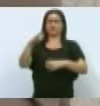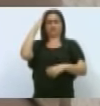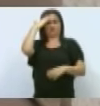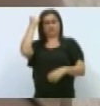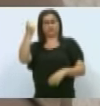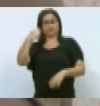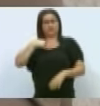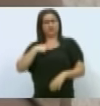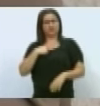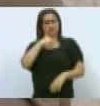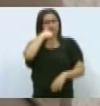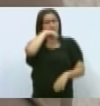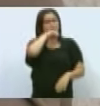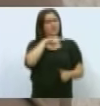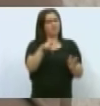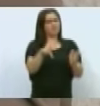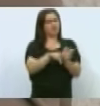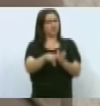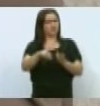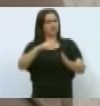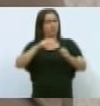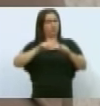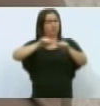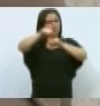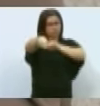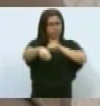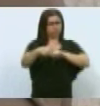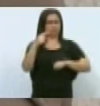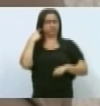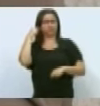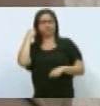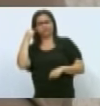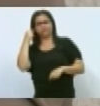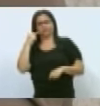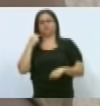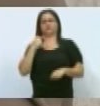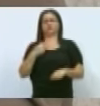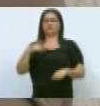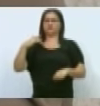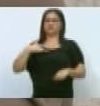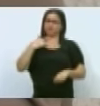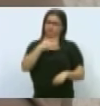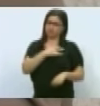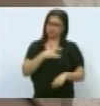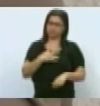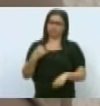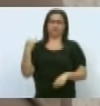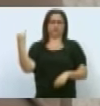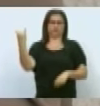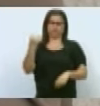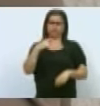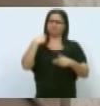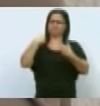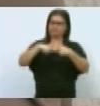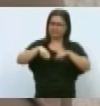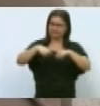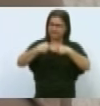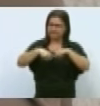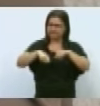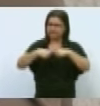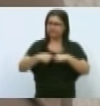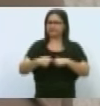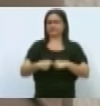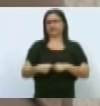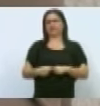mãe dele, né? Foi a mãe intérprete. Então, eu interpreto na saúde também, né? Precisa. A Pastoral